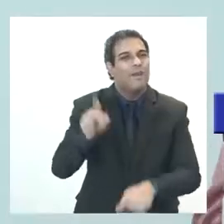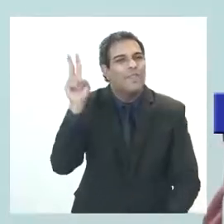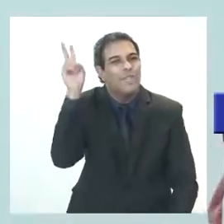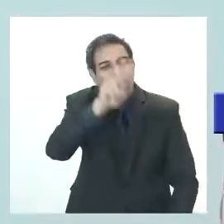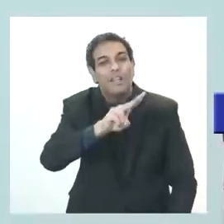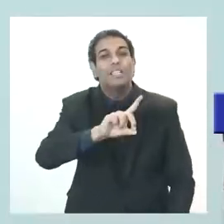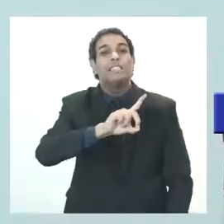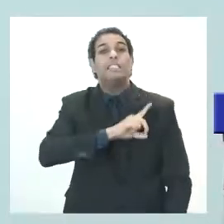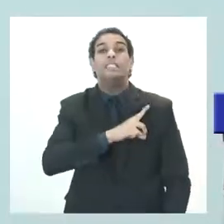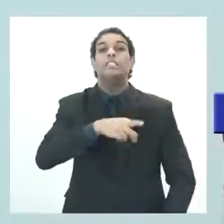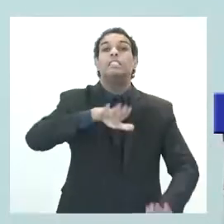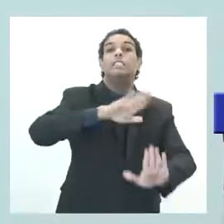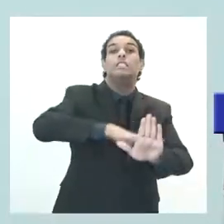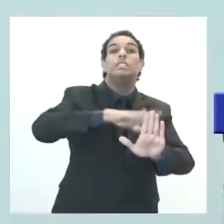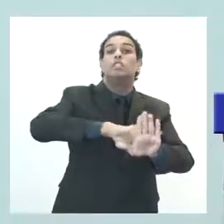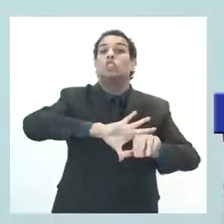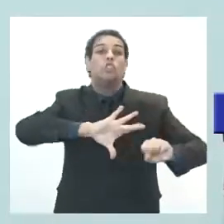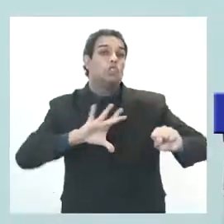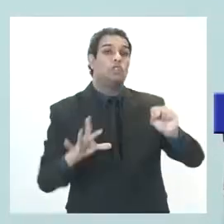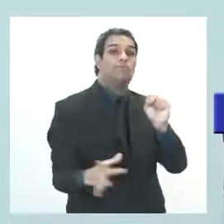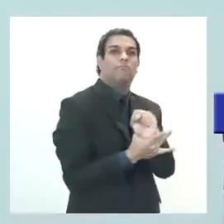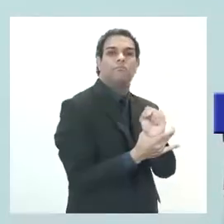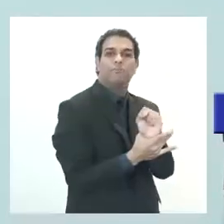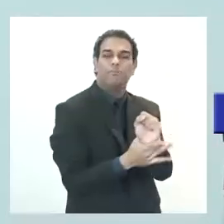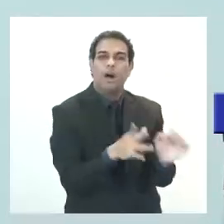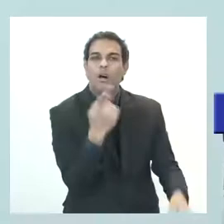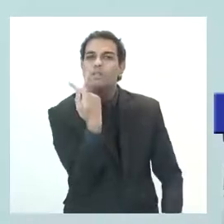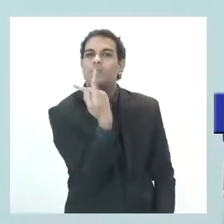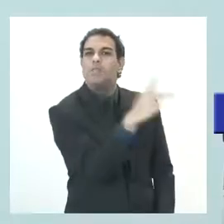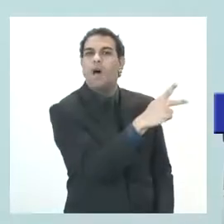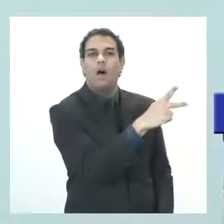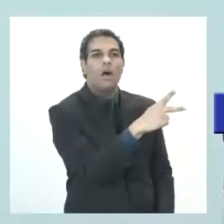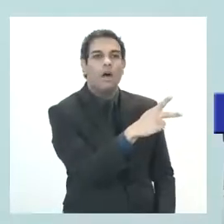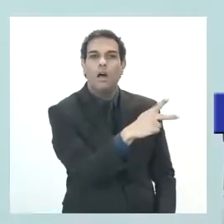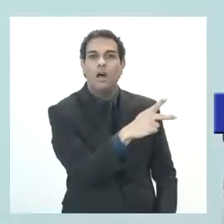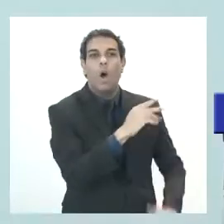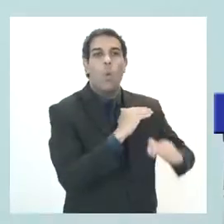porque tinha a questão da estabilidade